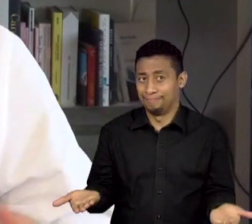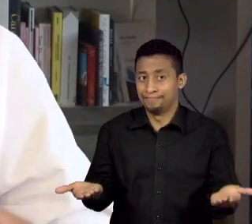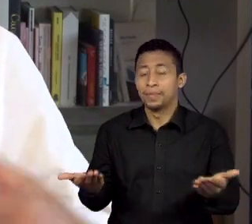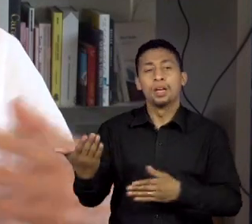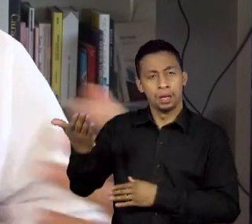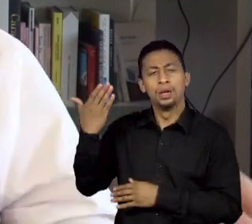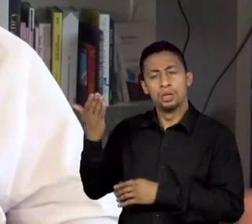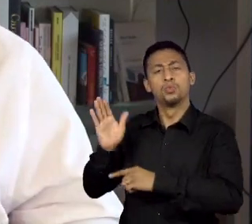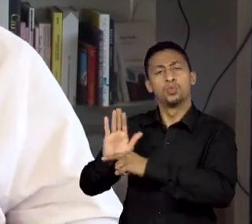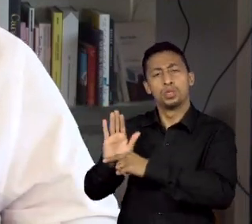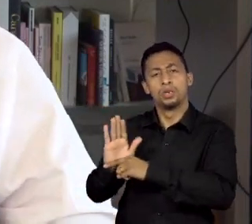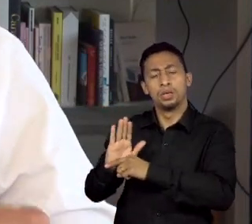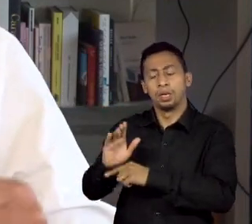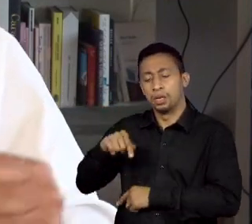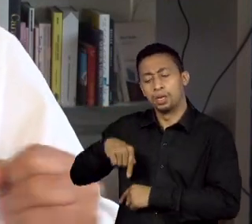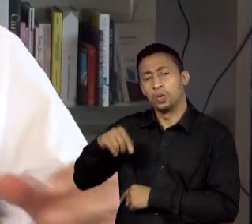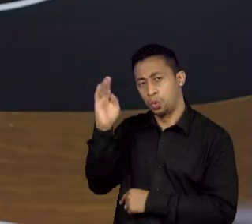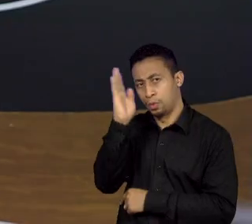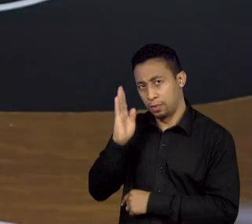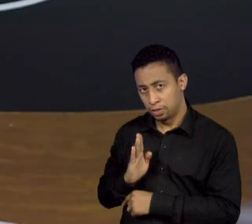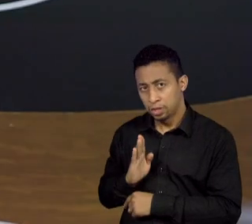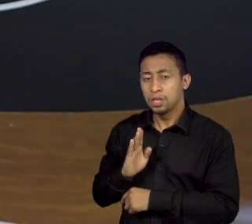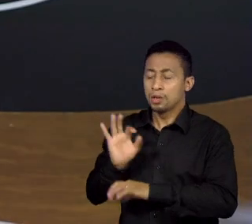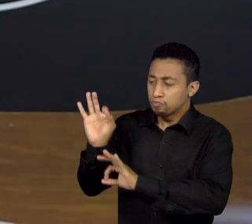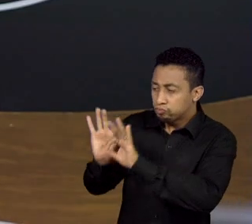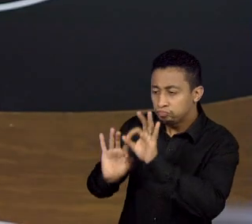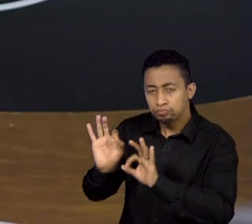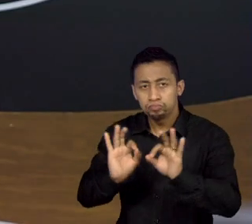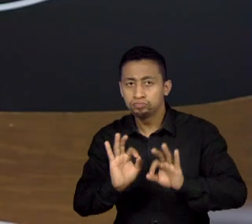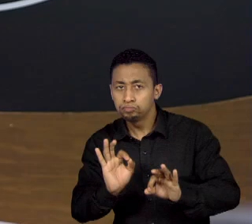cinema brasileiro, você pega a própria coisa da série, você